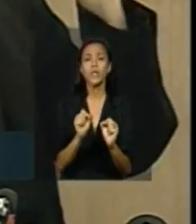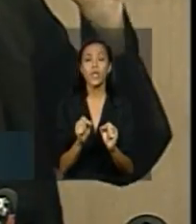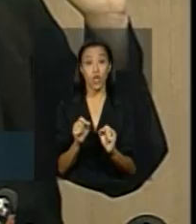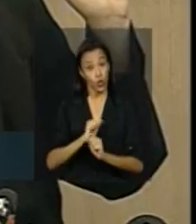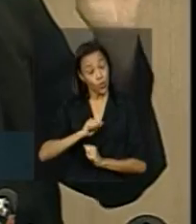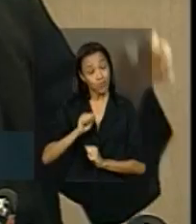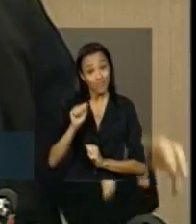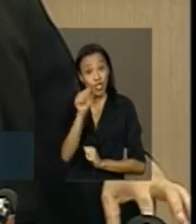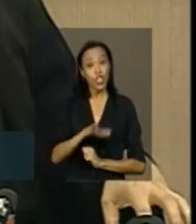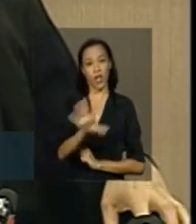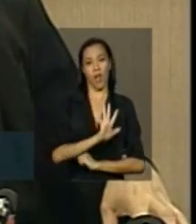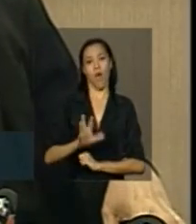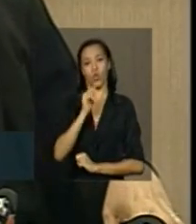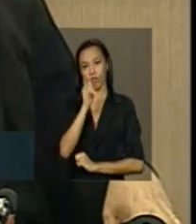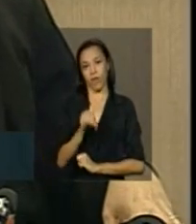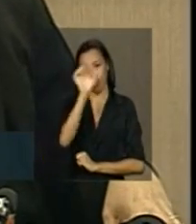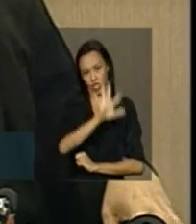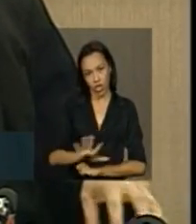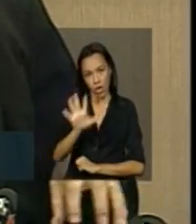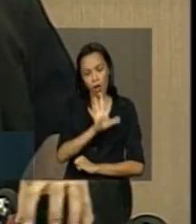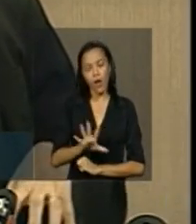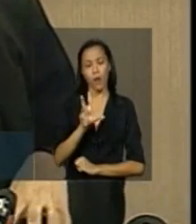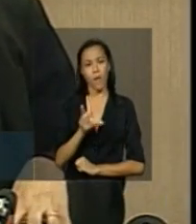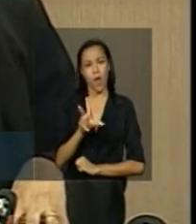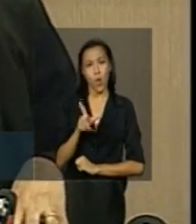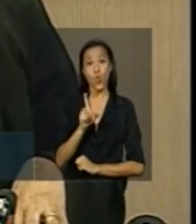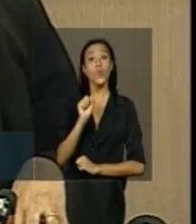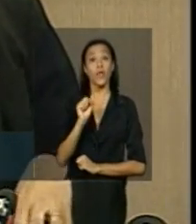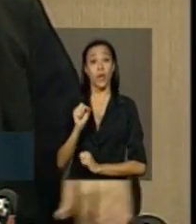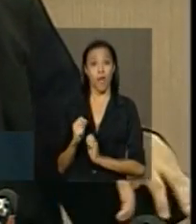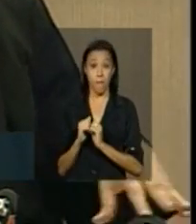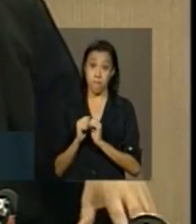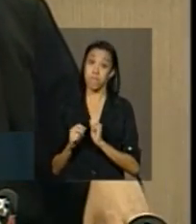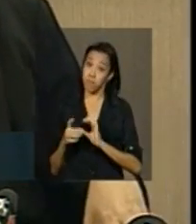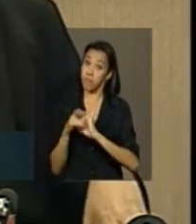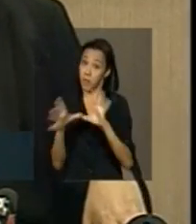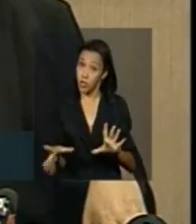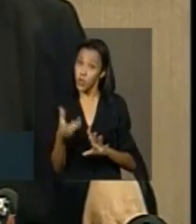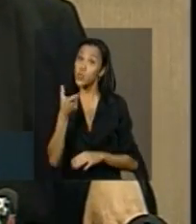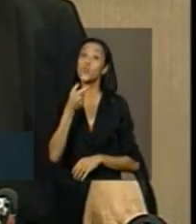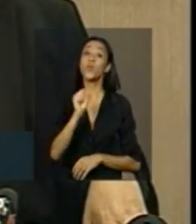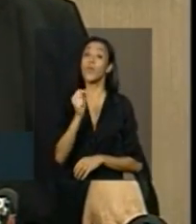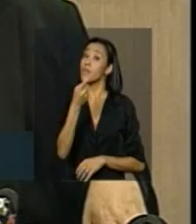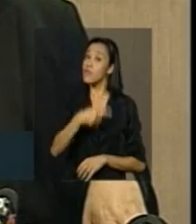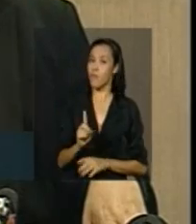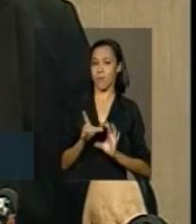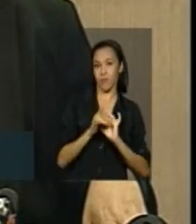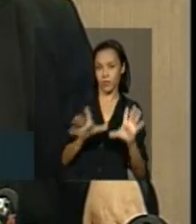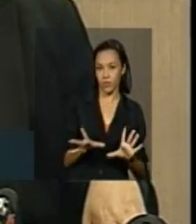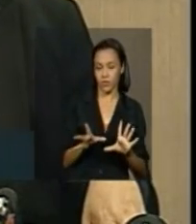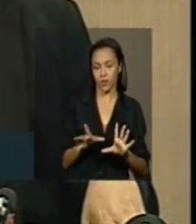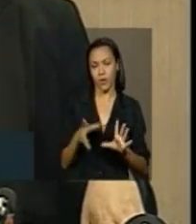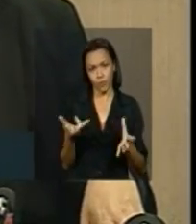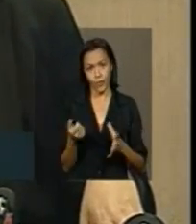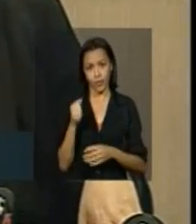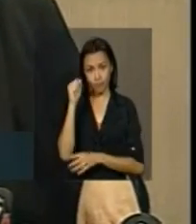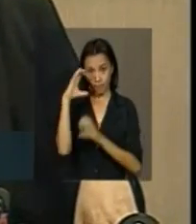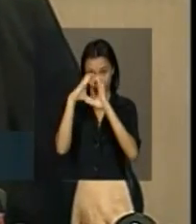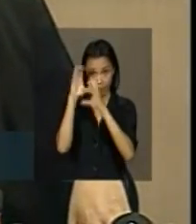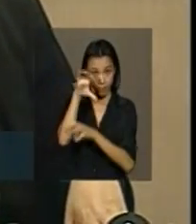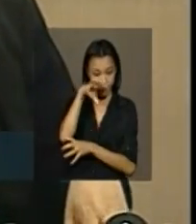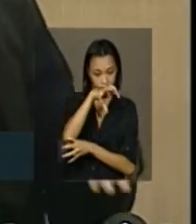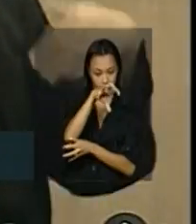genericamente não é pelo DT é autorizado o que não é autorizado primeira questão porque o o saté passa e mostra o